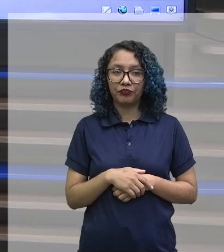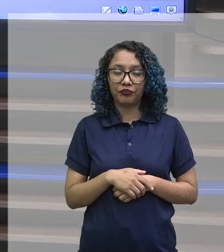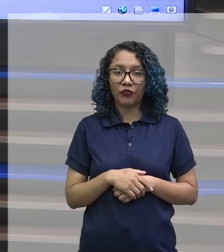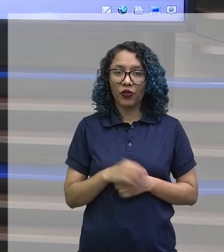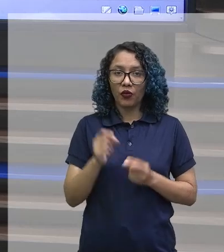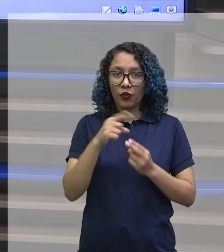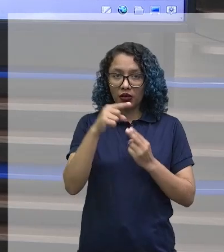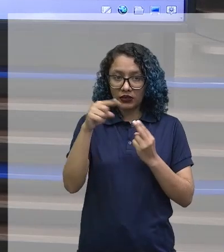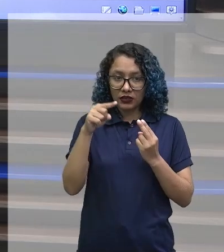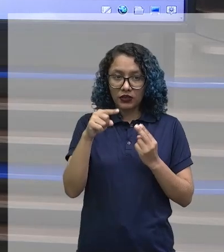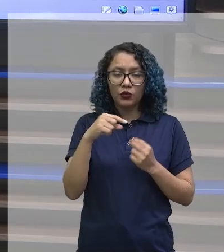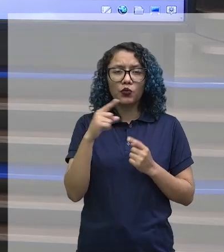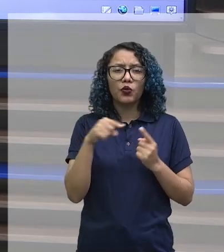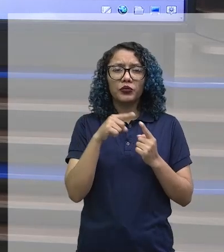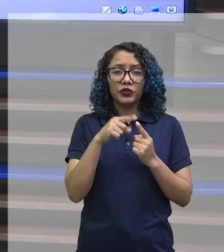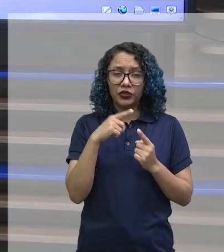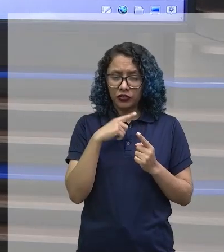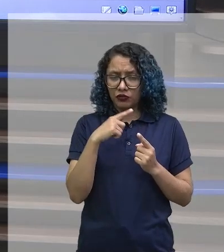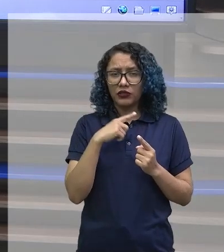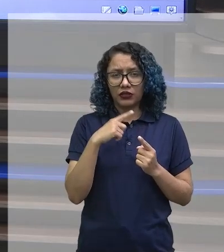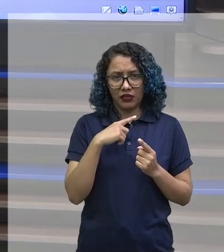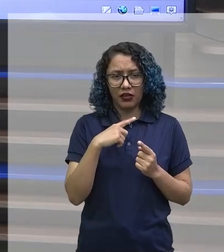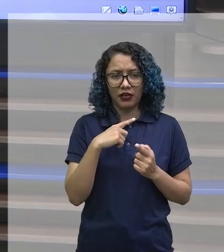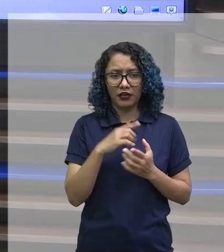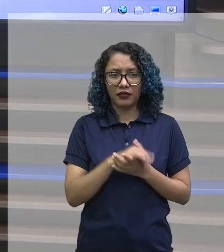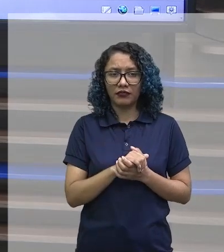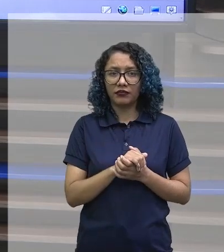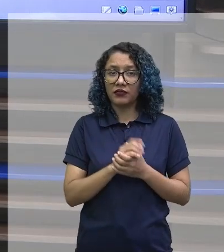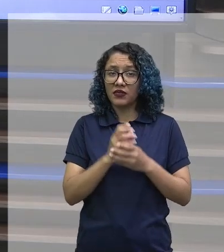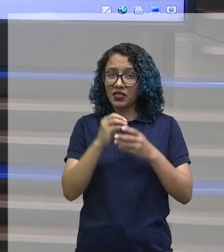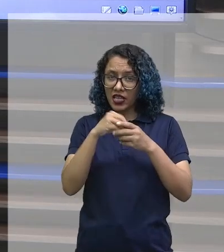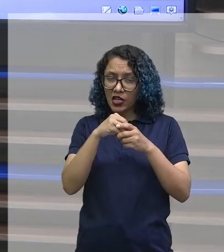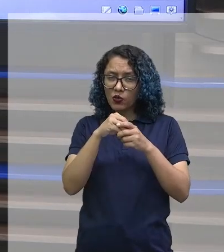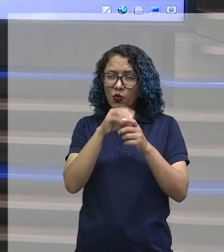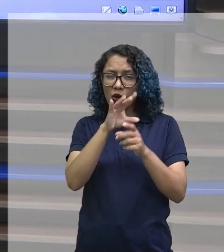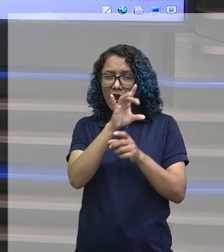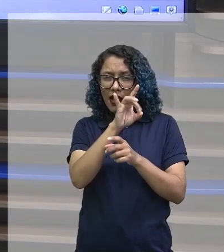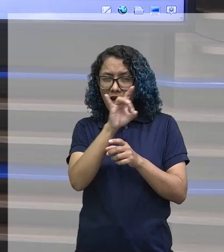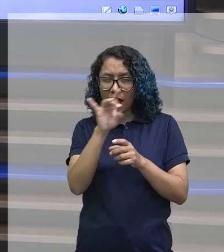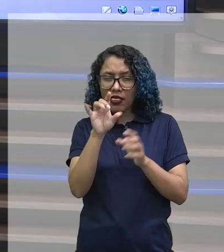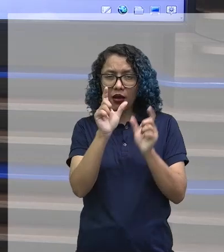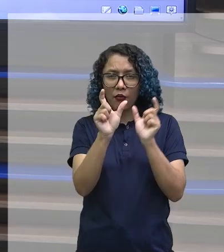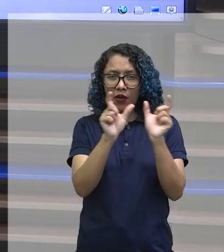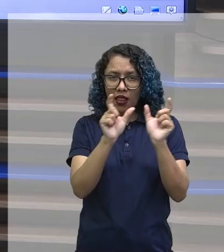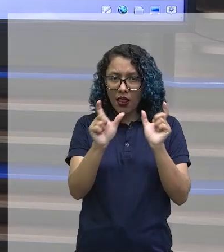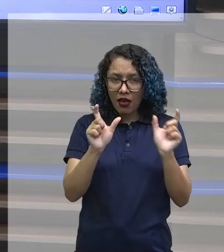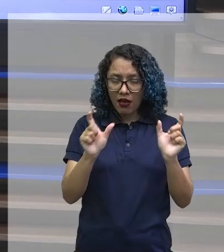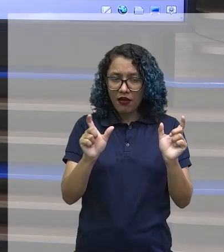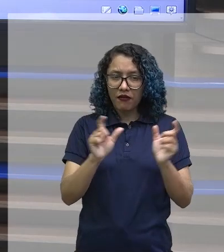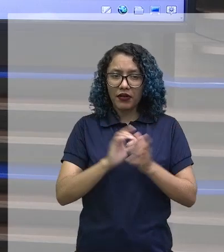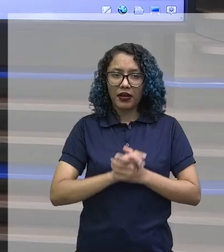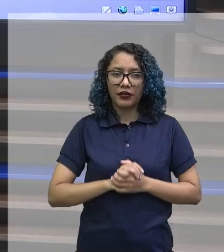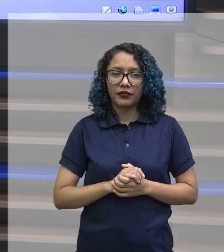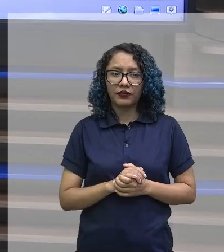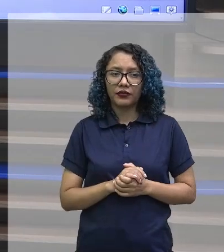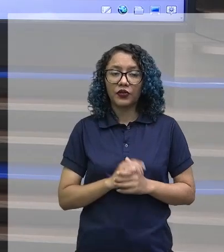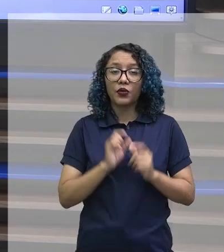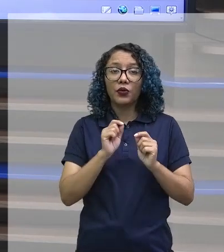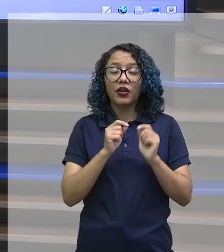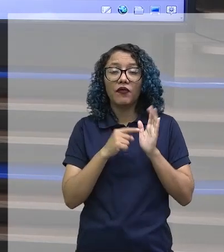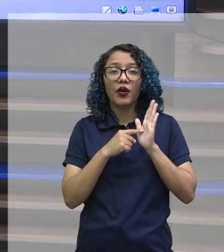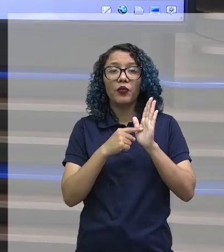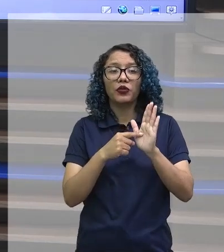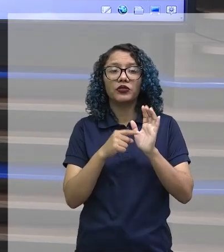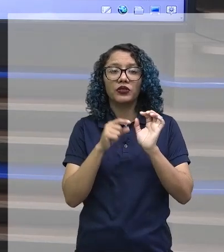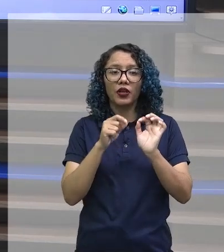tem um sentido, um propósito, né, em cada palavra, que ele vai proporcionar aí a tonalidade, o